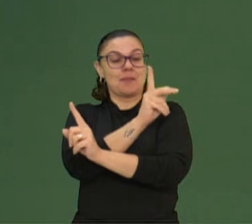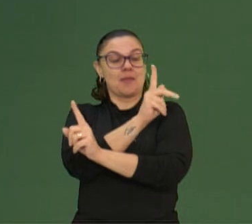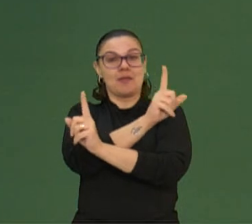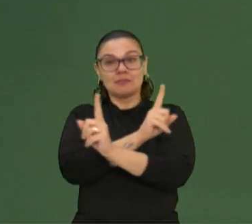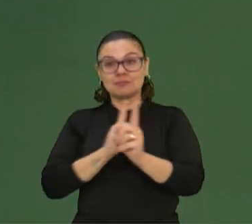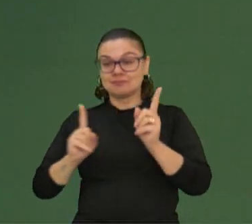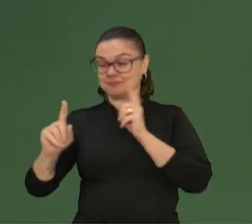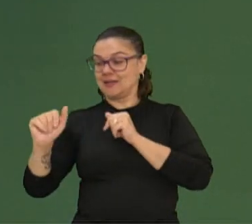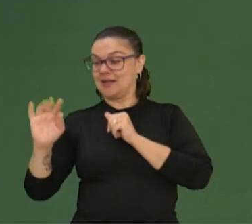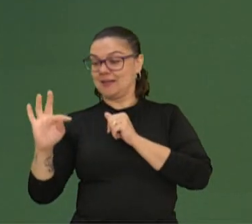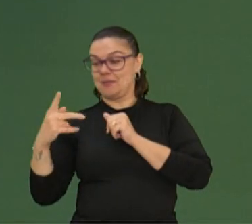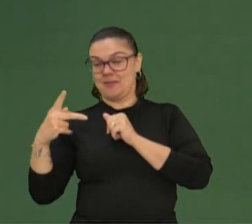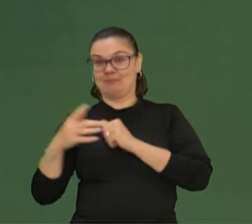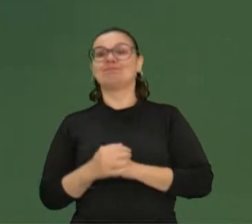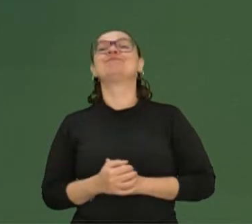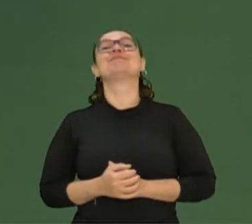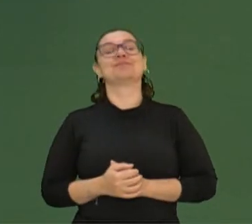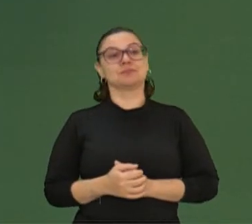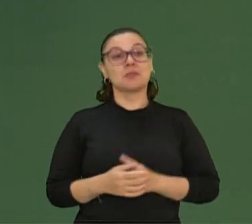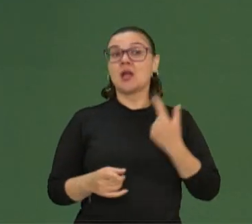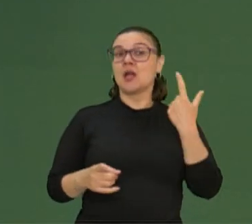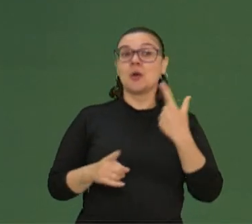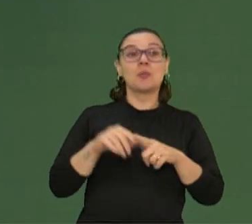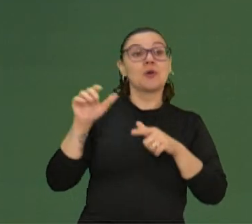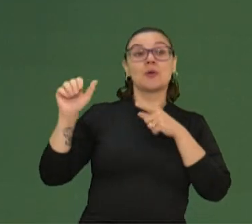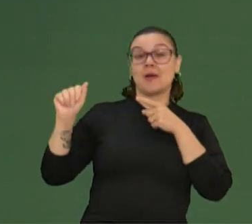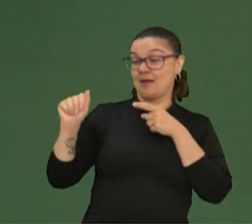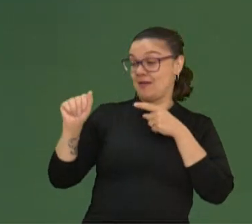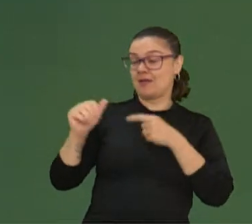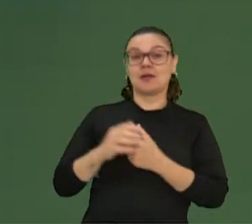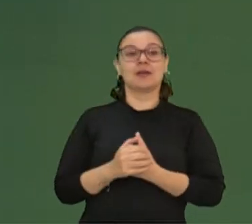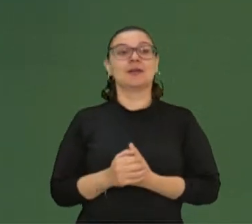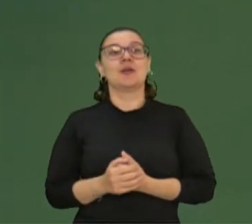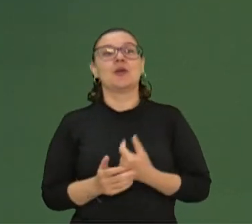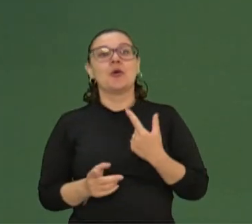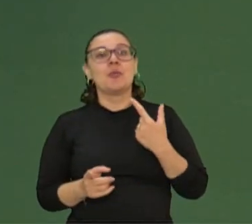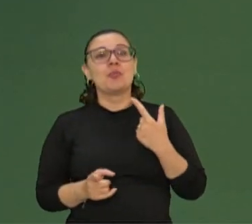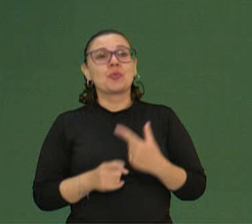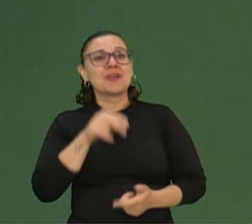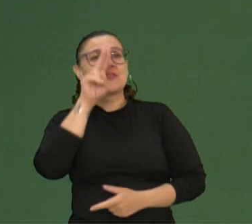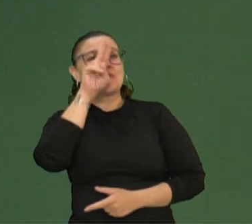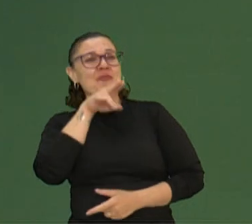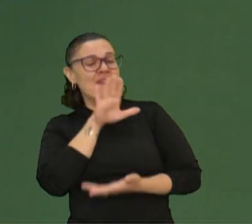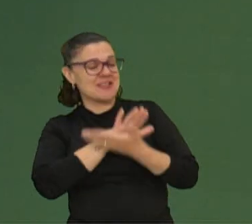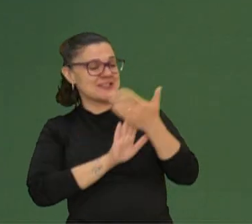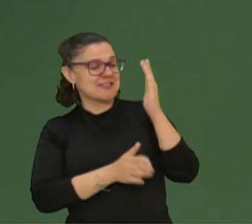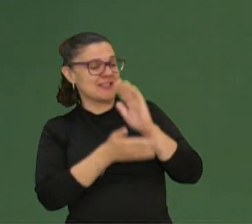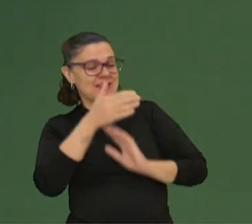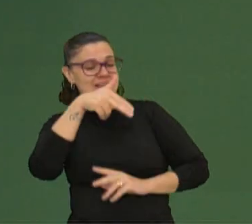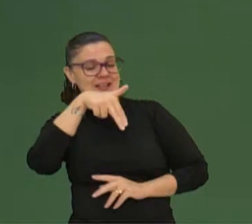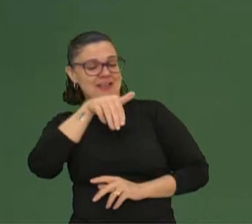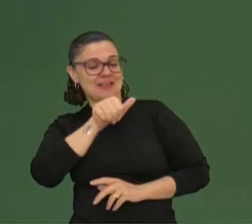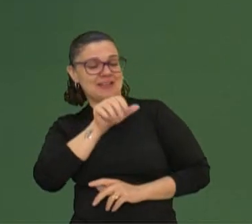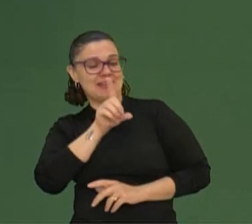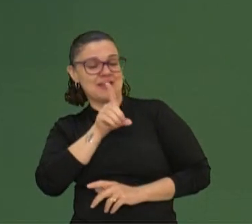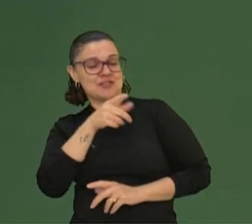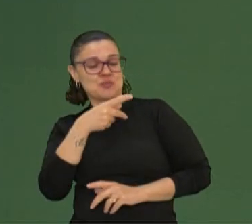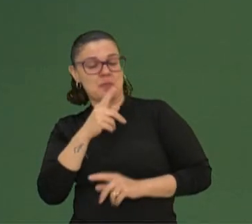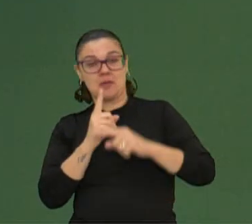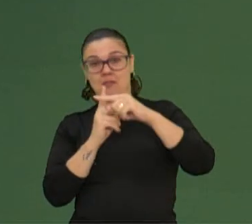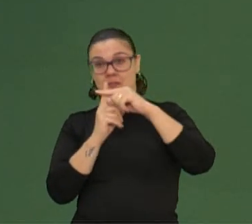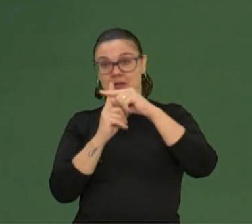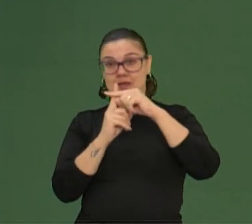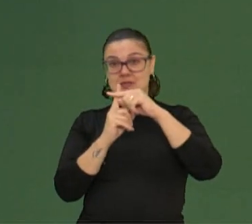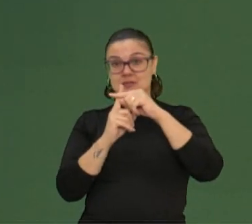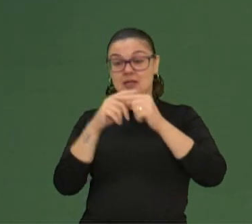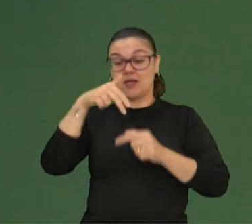virar ATP. Por que não é a letra A? Porque a gente não forma NADP+. O